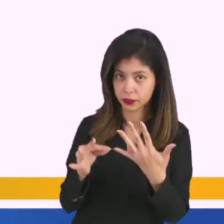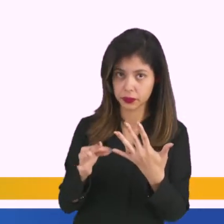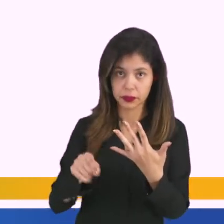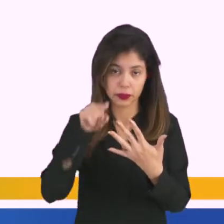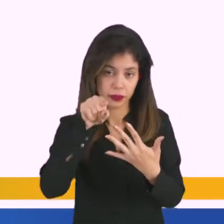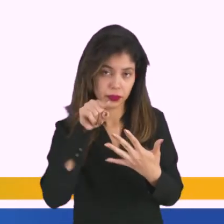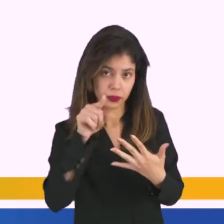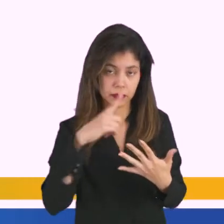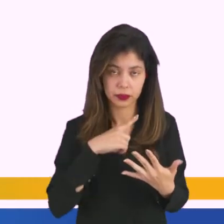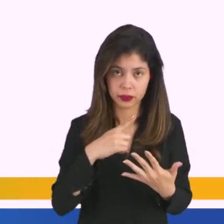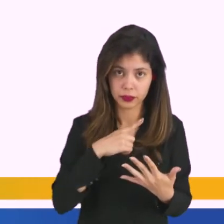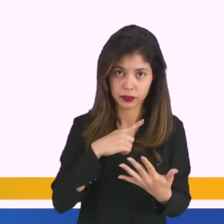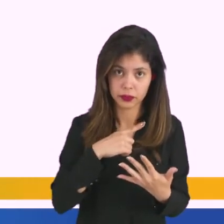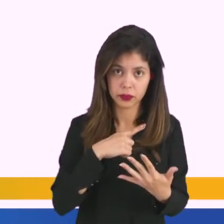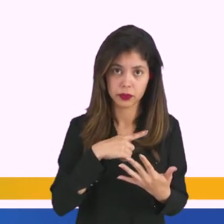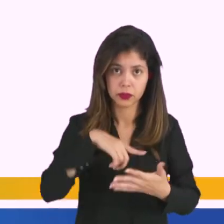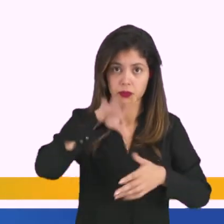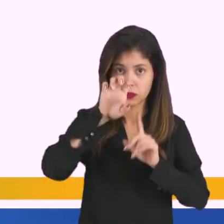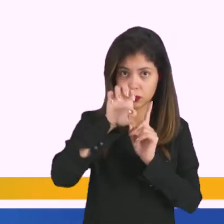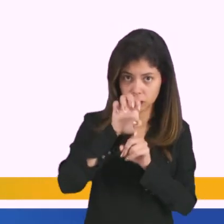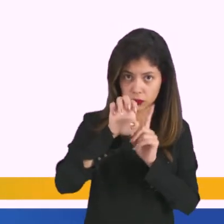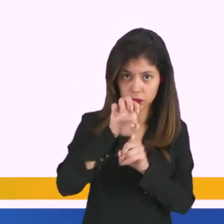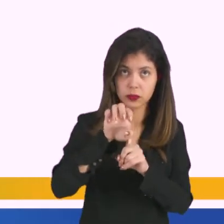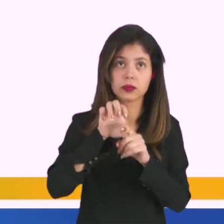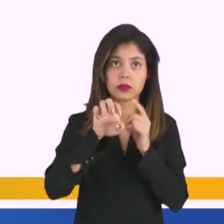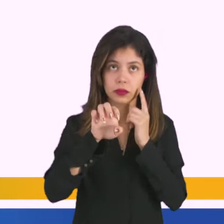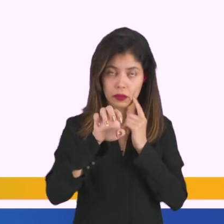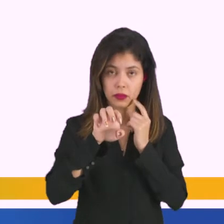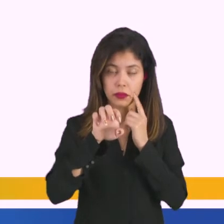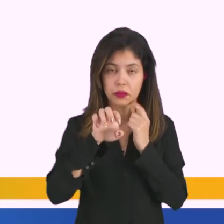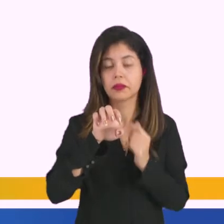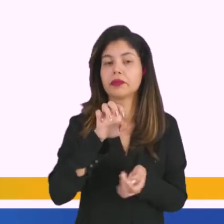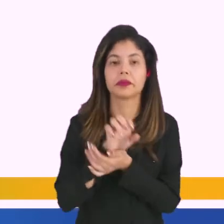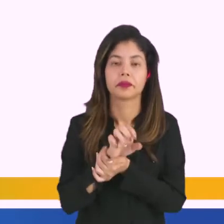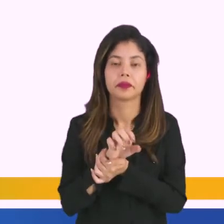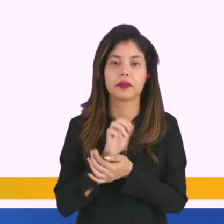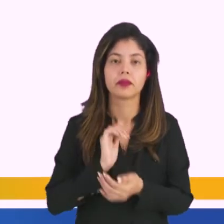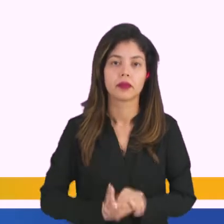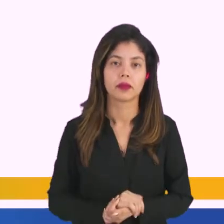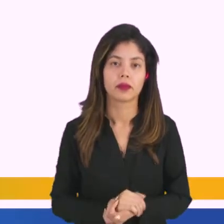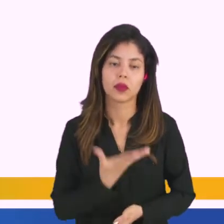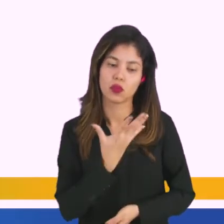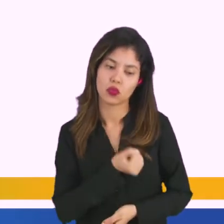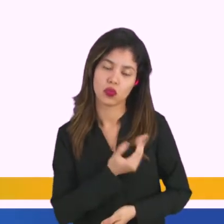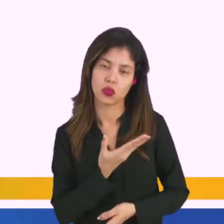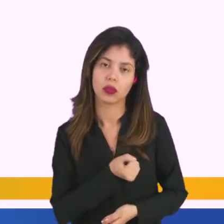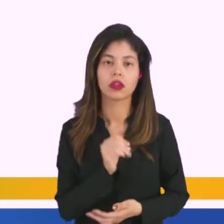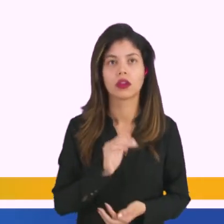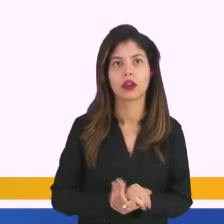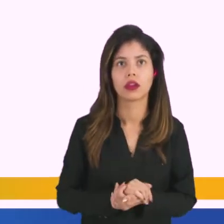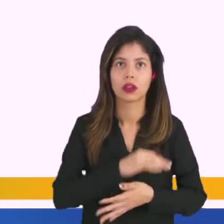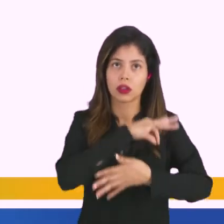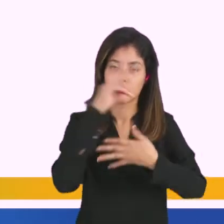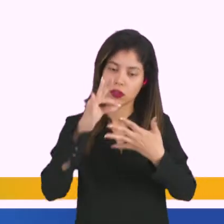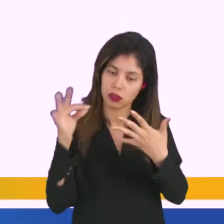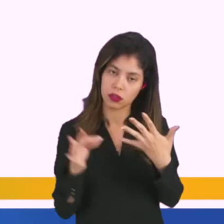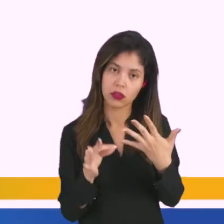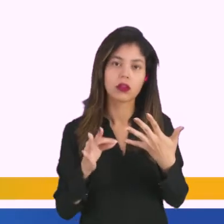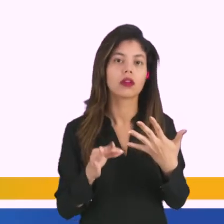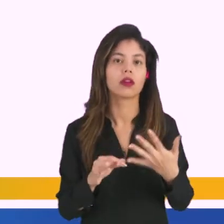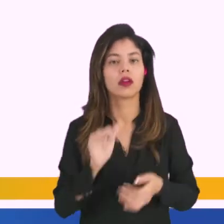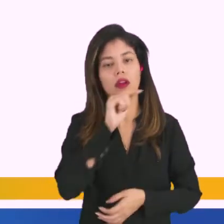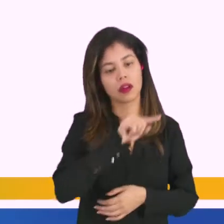né, do espaço que nos favorece, do espaço favorável, pelo número de elementos do